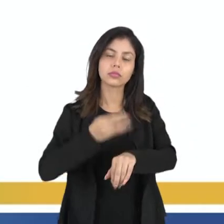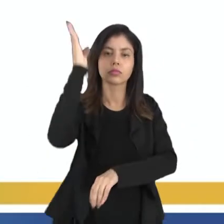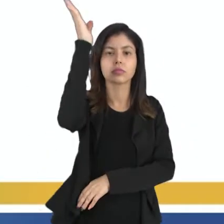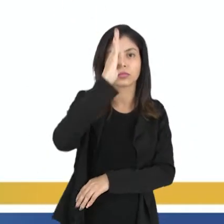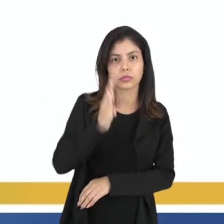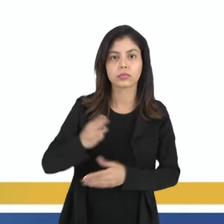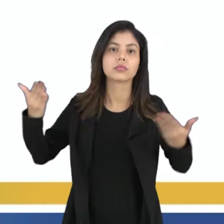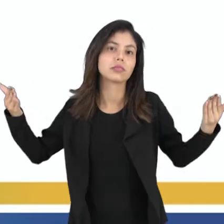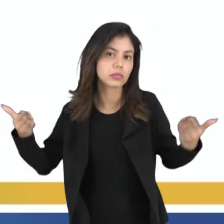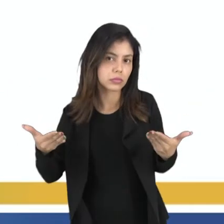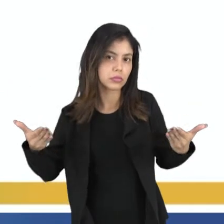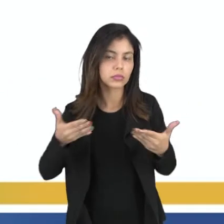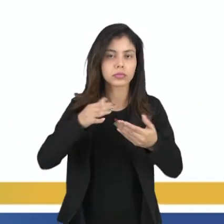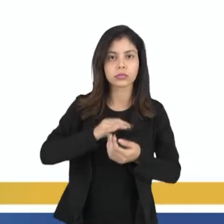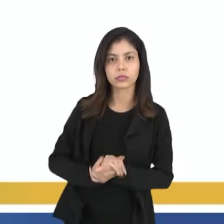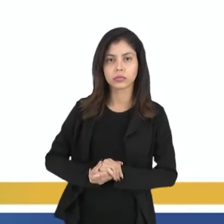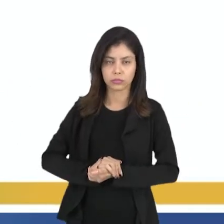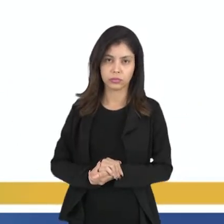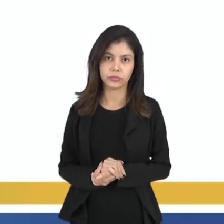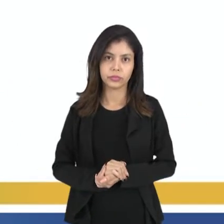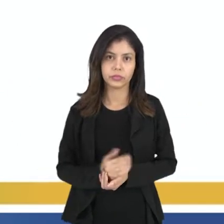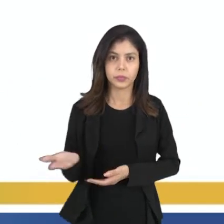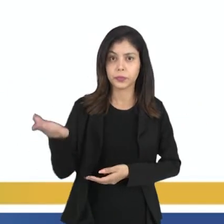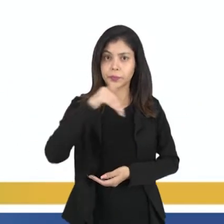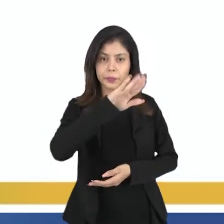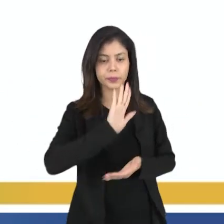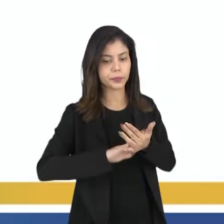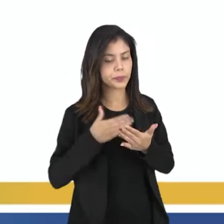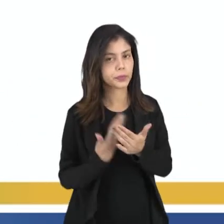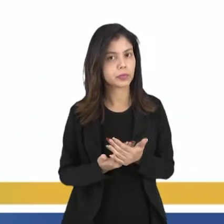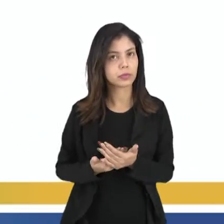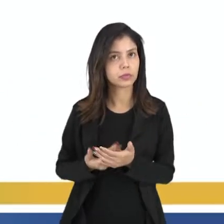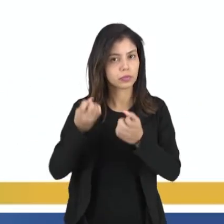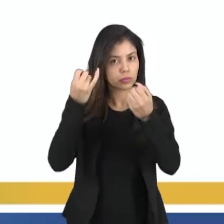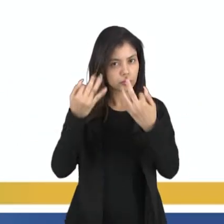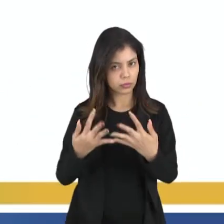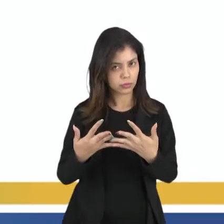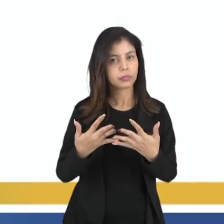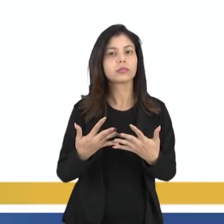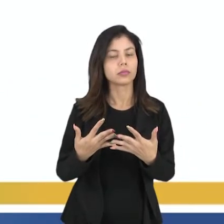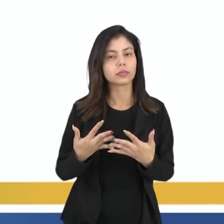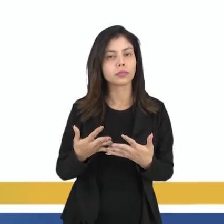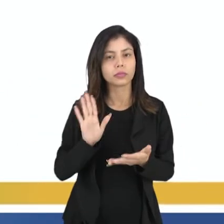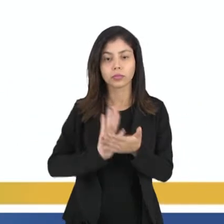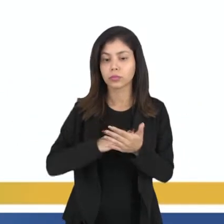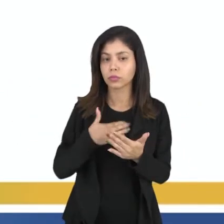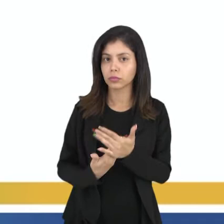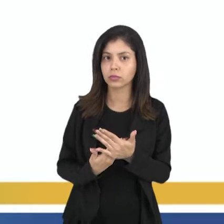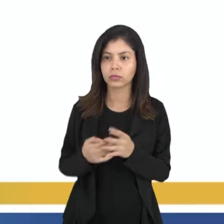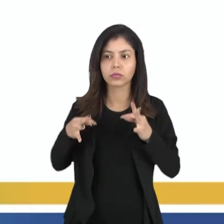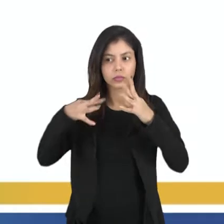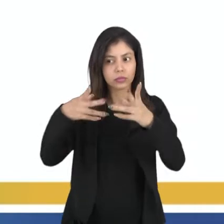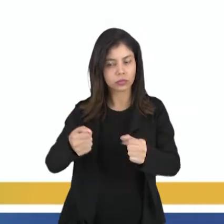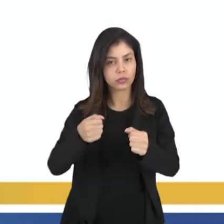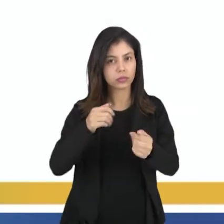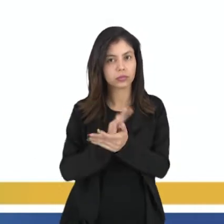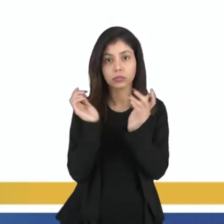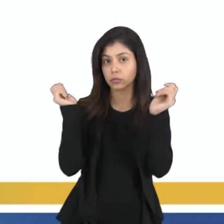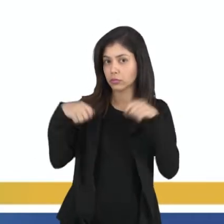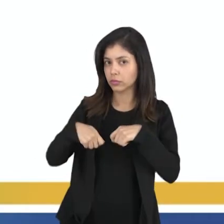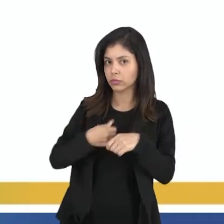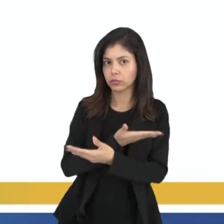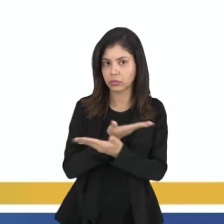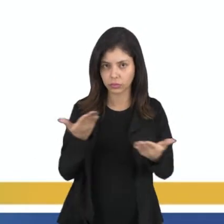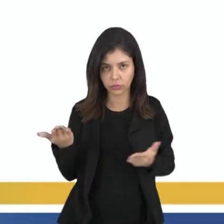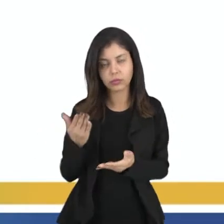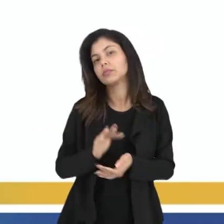negros e brancos no Brasil atual. Vamos interpretar o enunciado e vamos interpretar todas essas